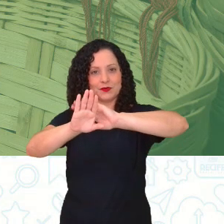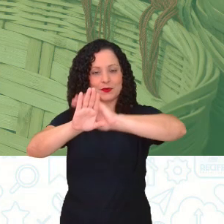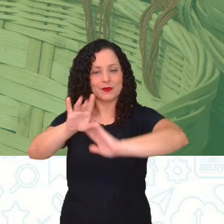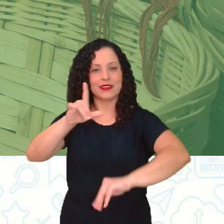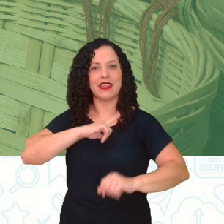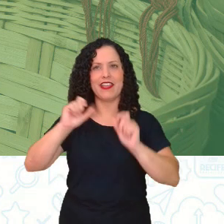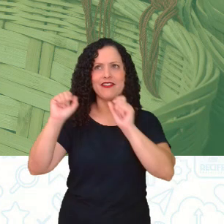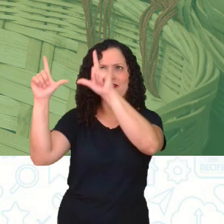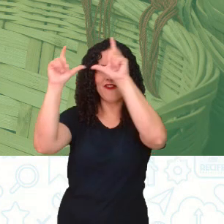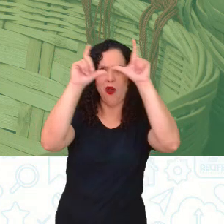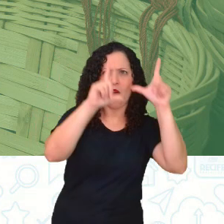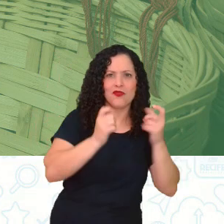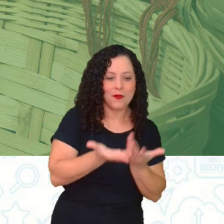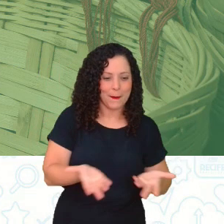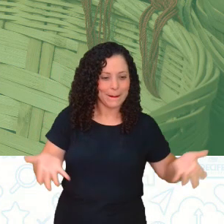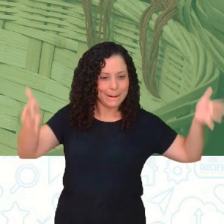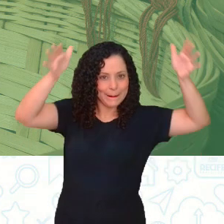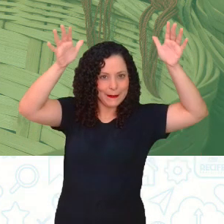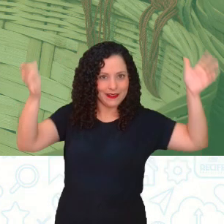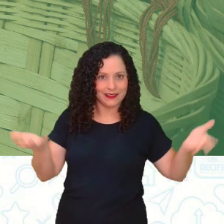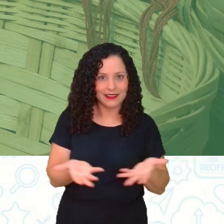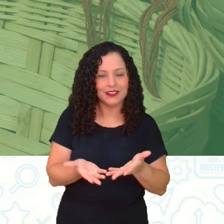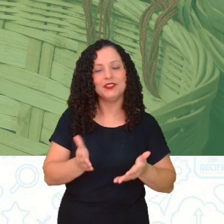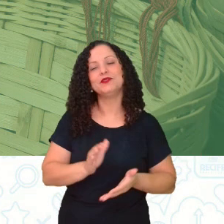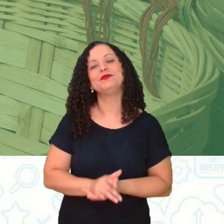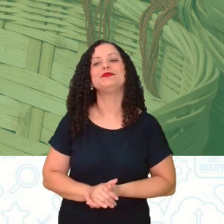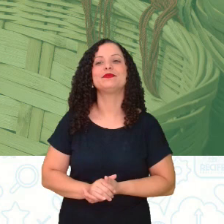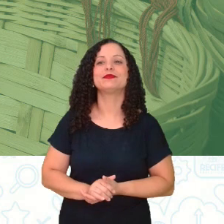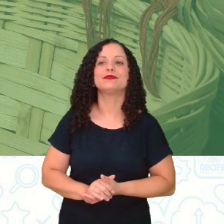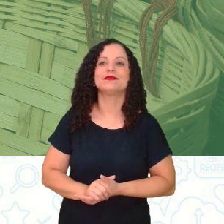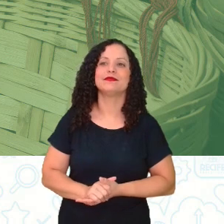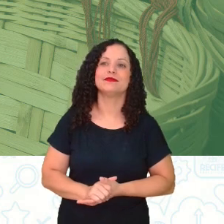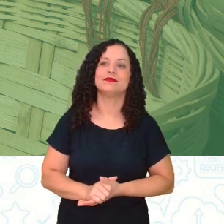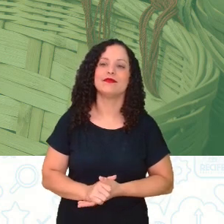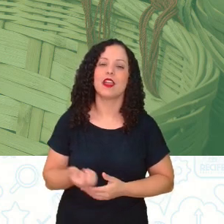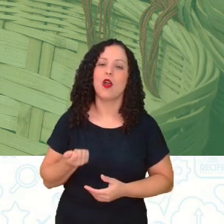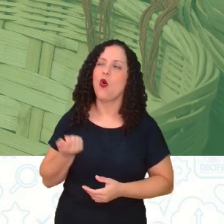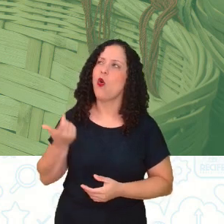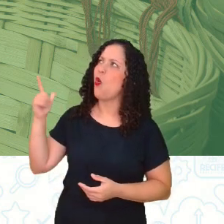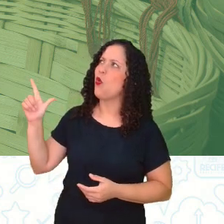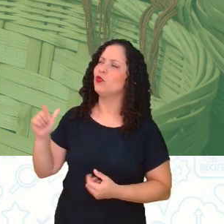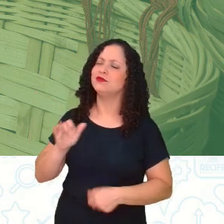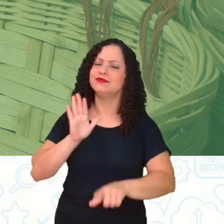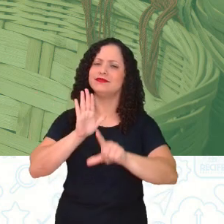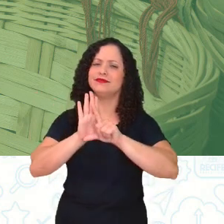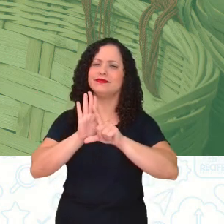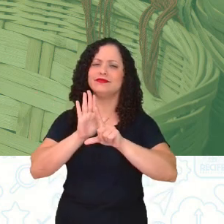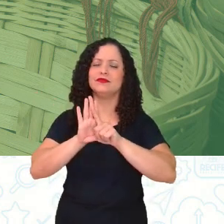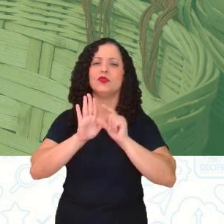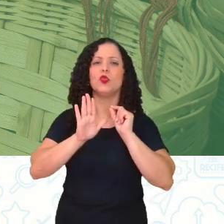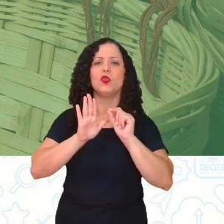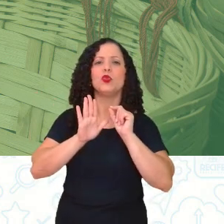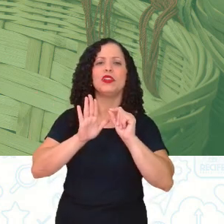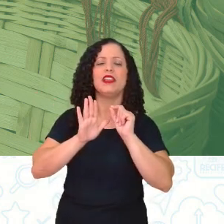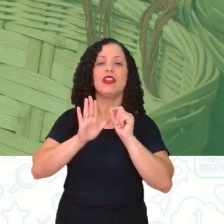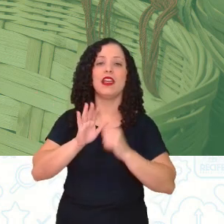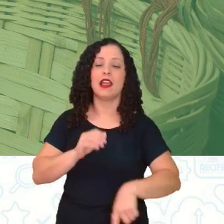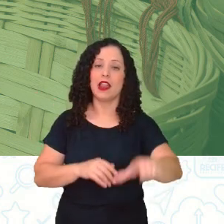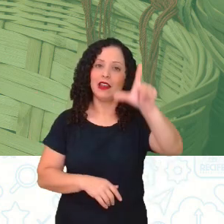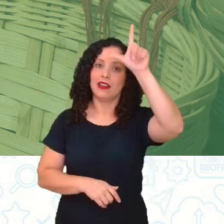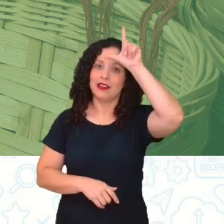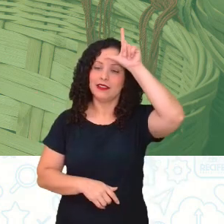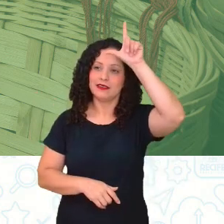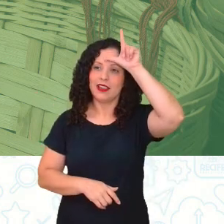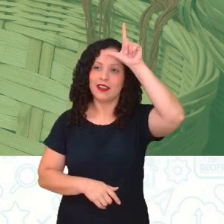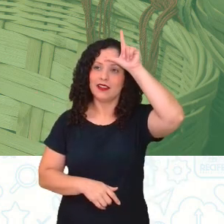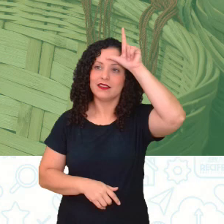essa referência aí desse movimento. E outra liderança foi o Cosme Bento de Chagas, né? Um